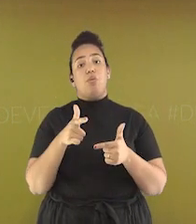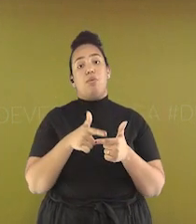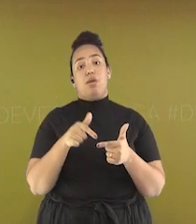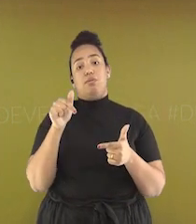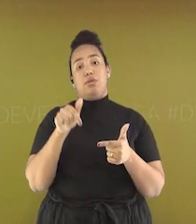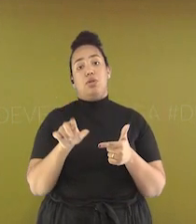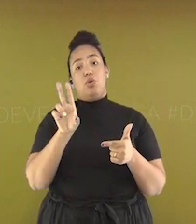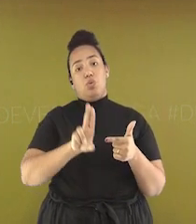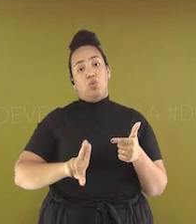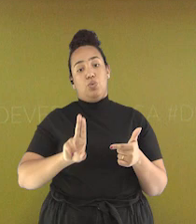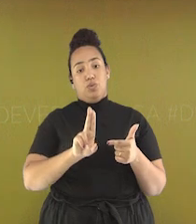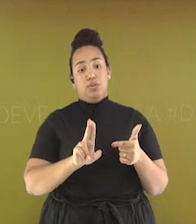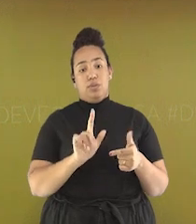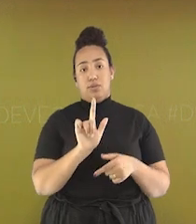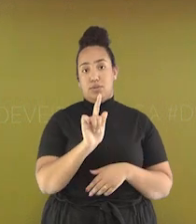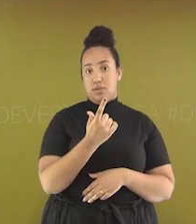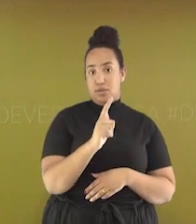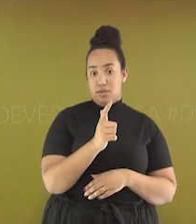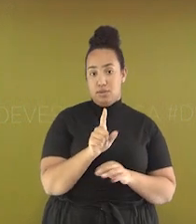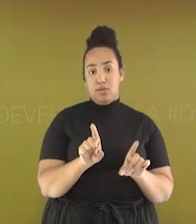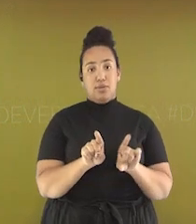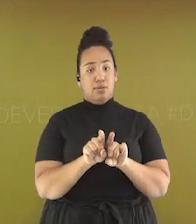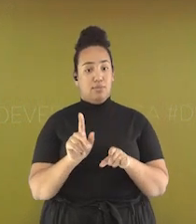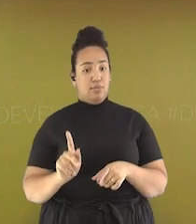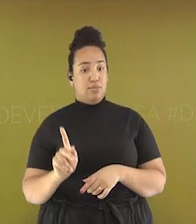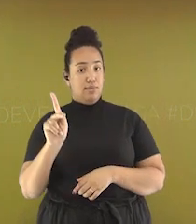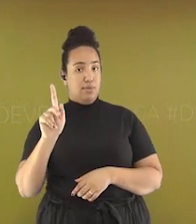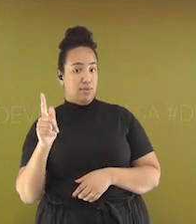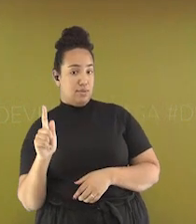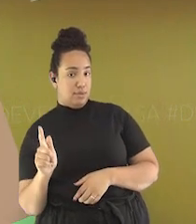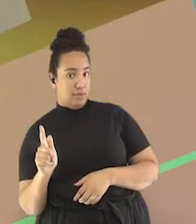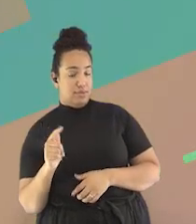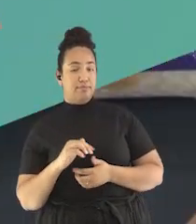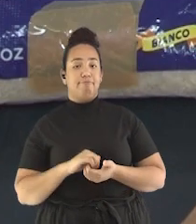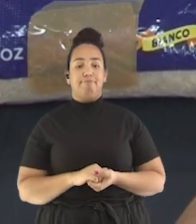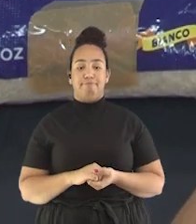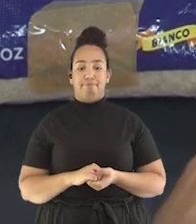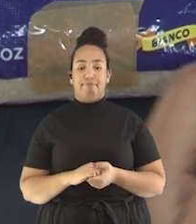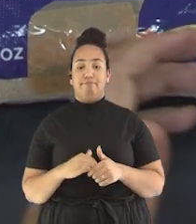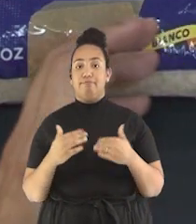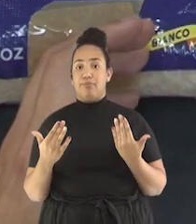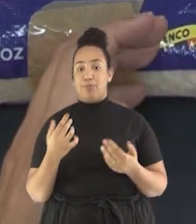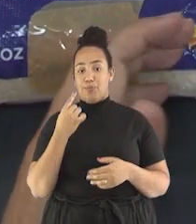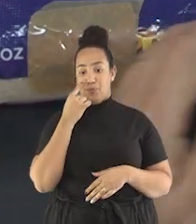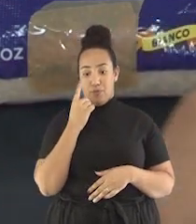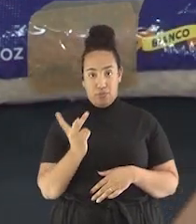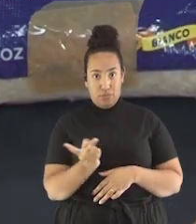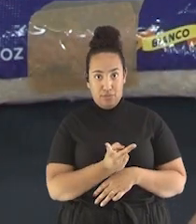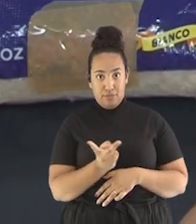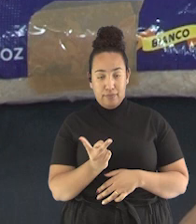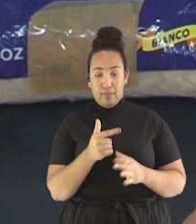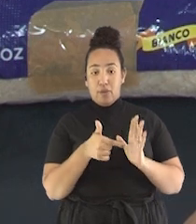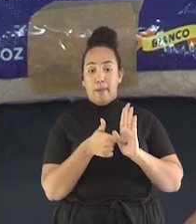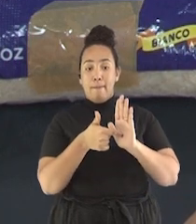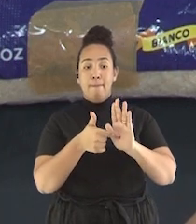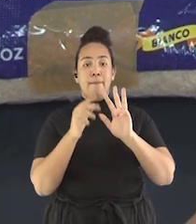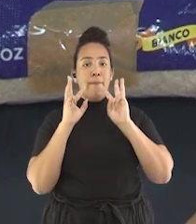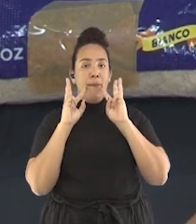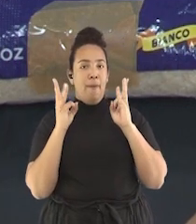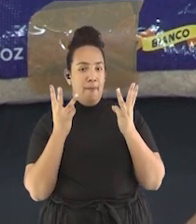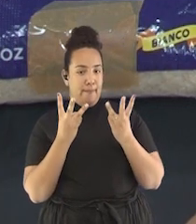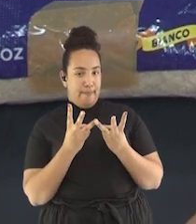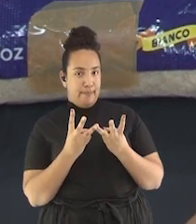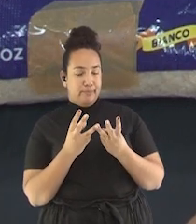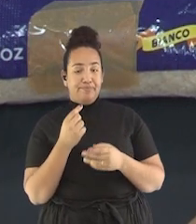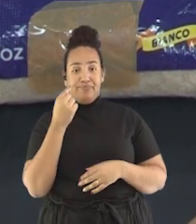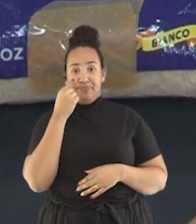que usamos o grama e que usamos o quilo. Essas embalagens informam a massa do